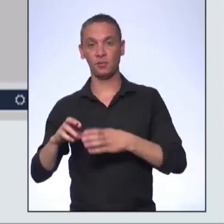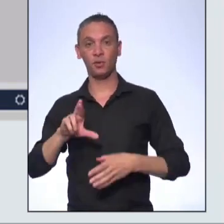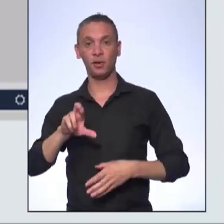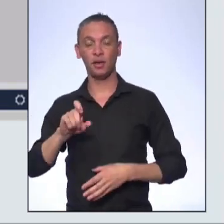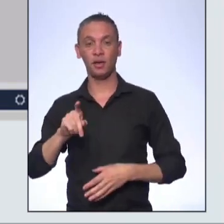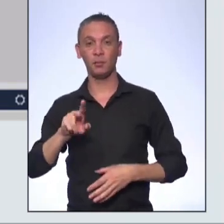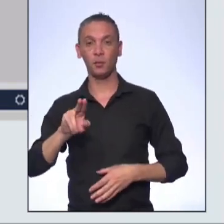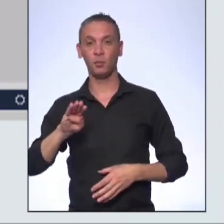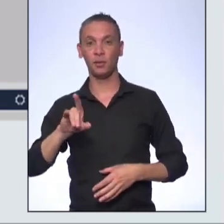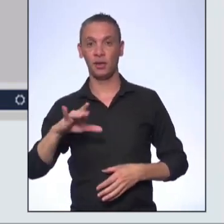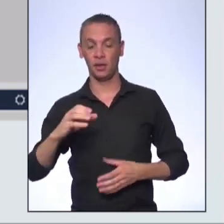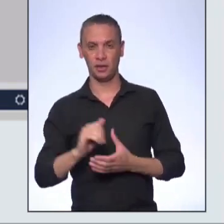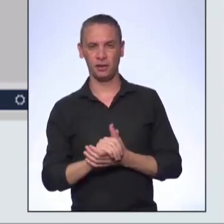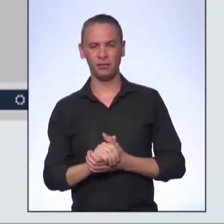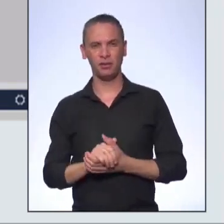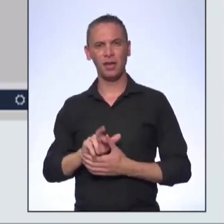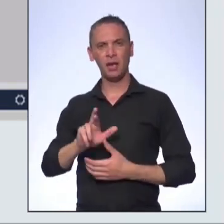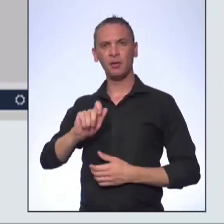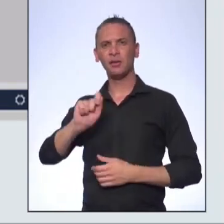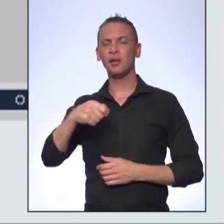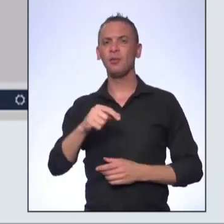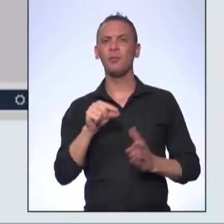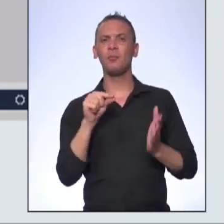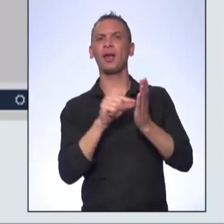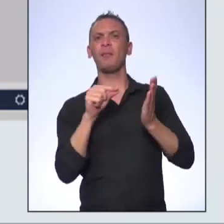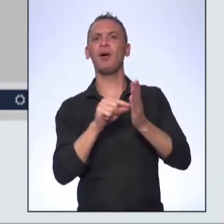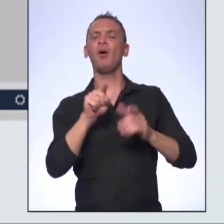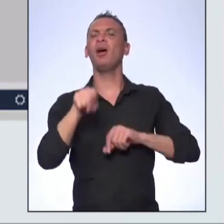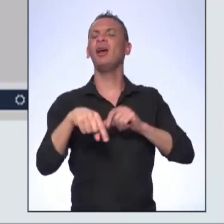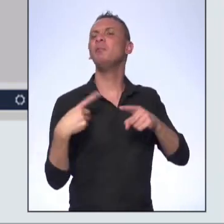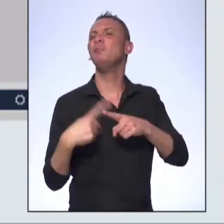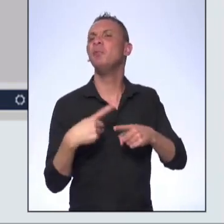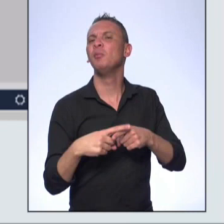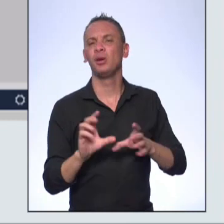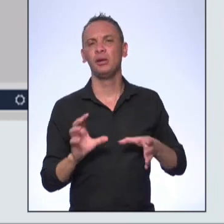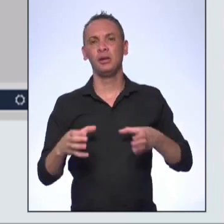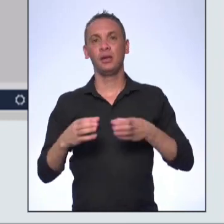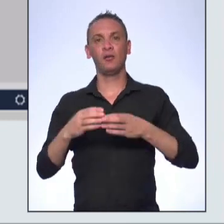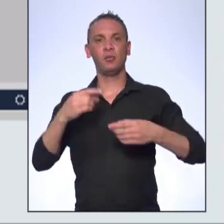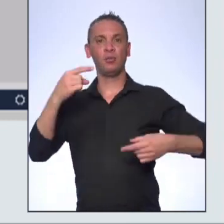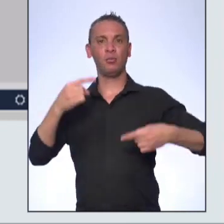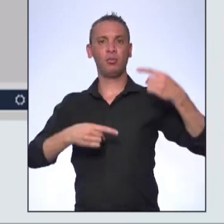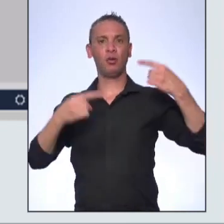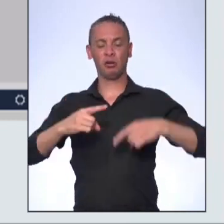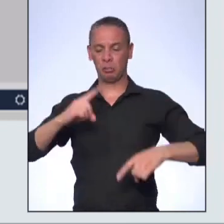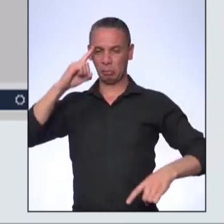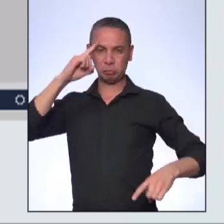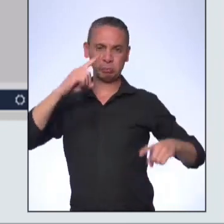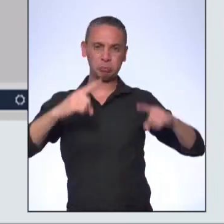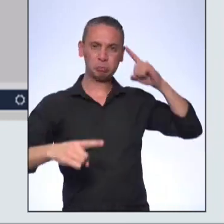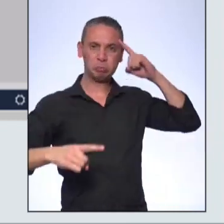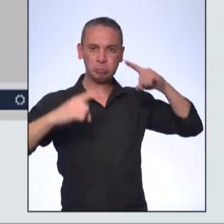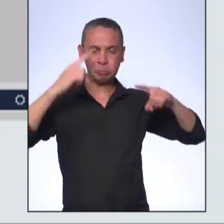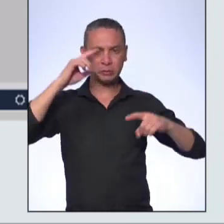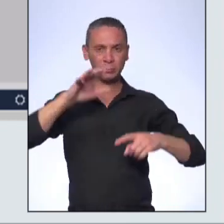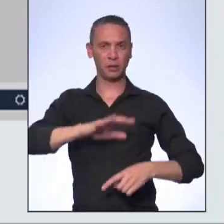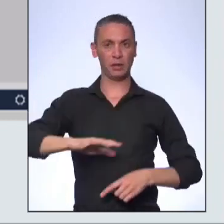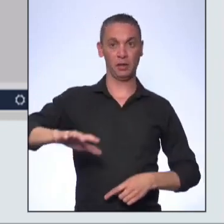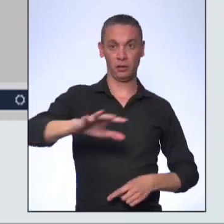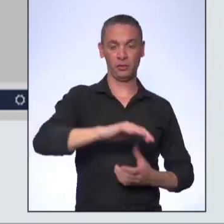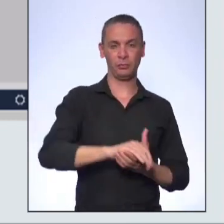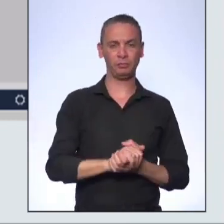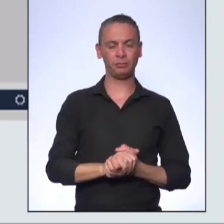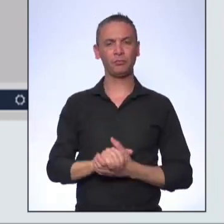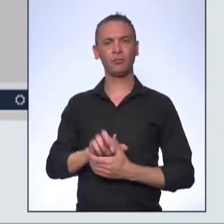republicanos eram chamados de pica-paus. Eles representavam o grupo político dominante da região. Os republicanos